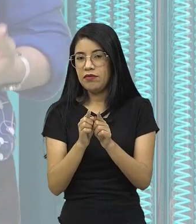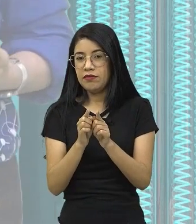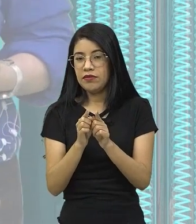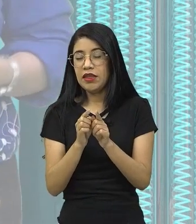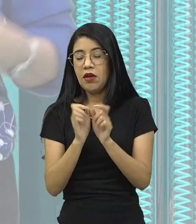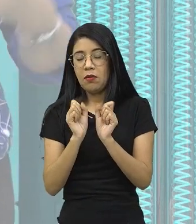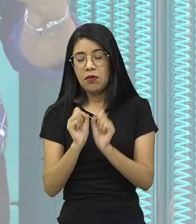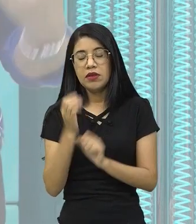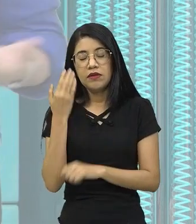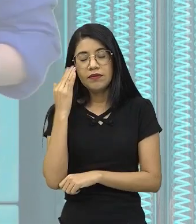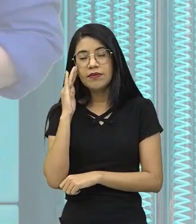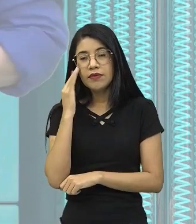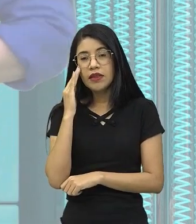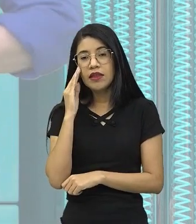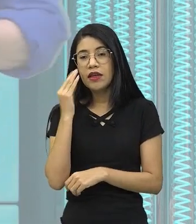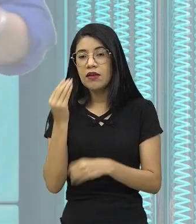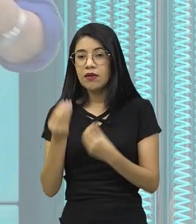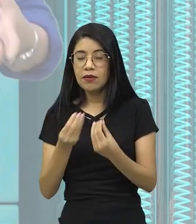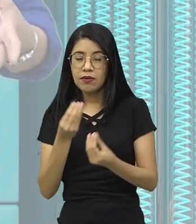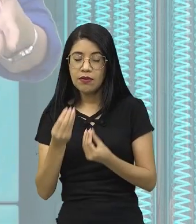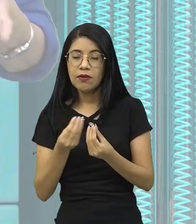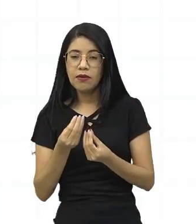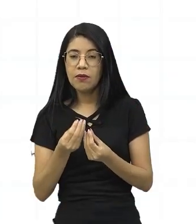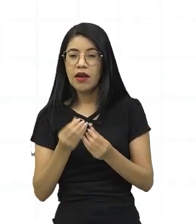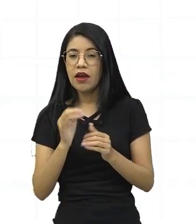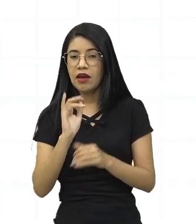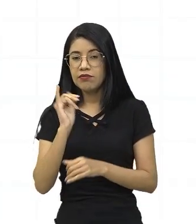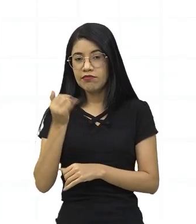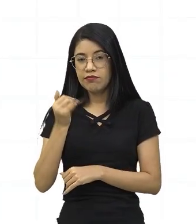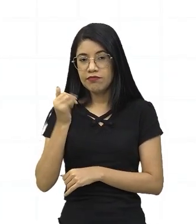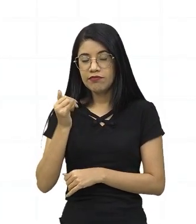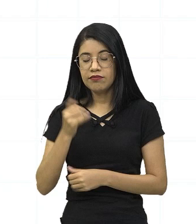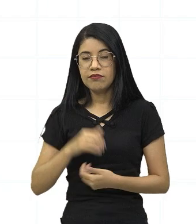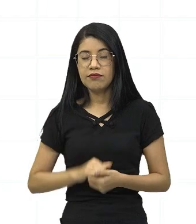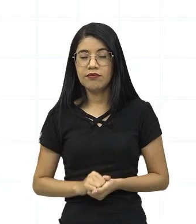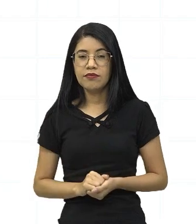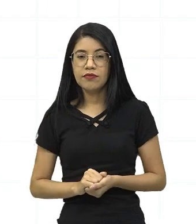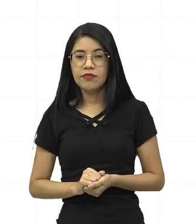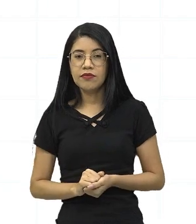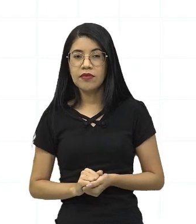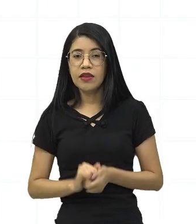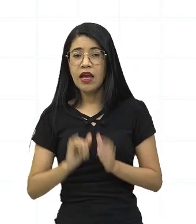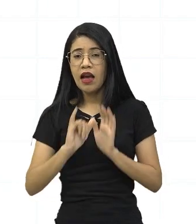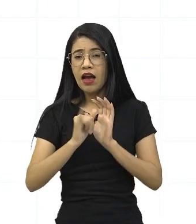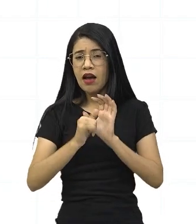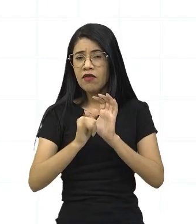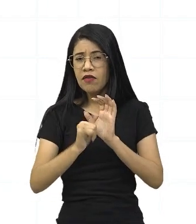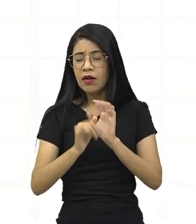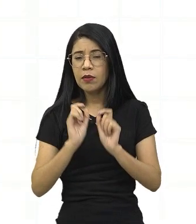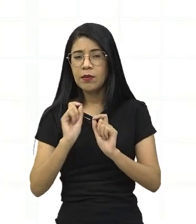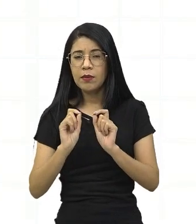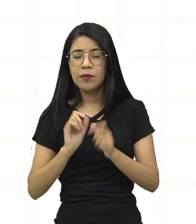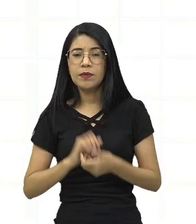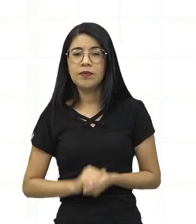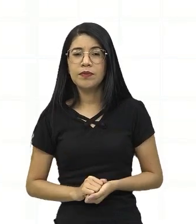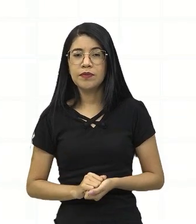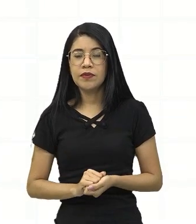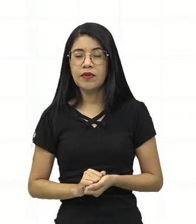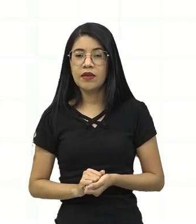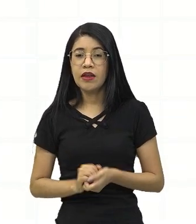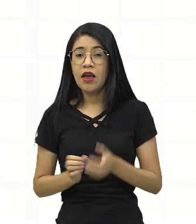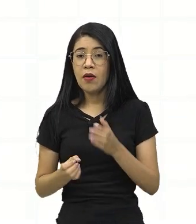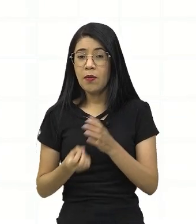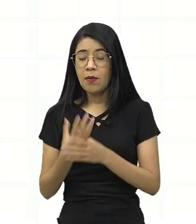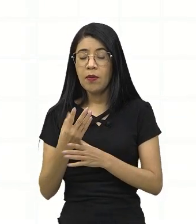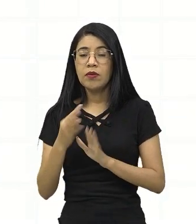gente compreender do que se trata essas narrativas, não é? Em que consiste a fábula? A fábula é uma composição